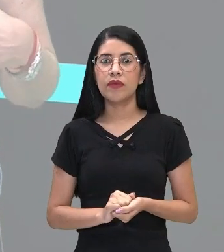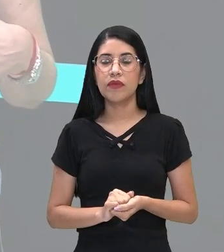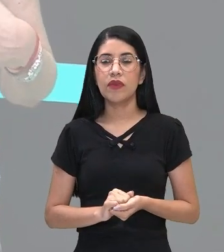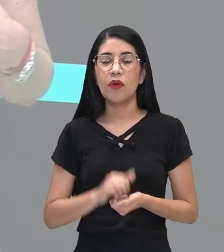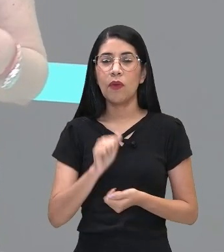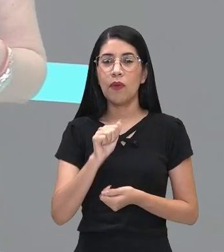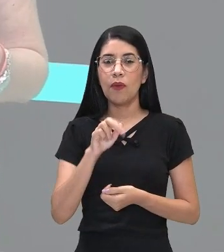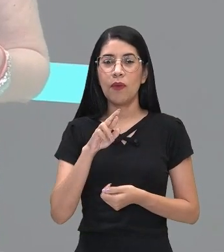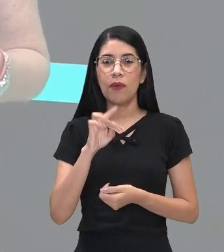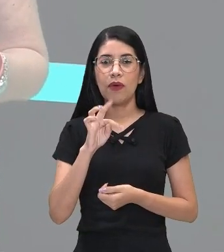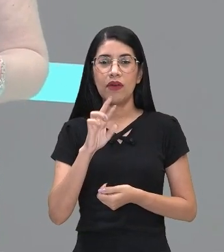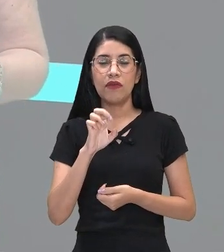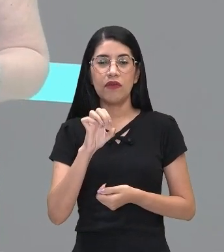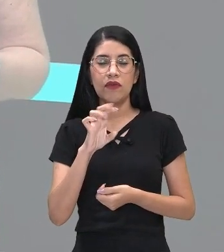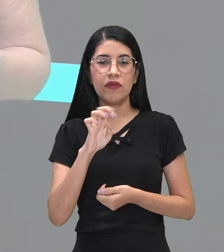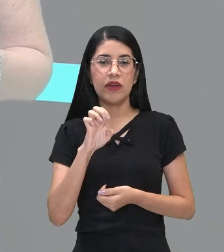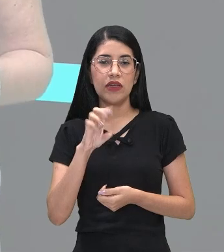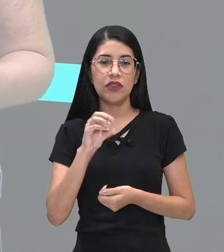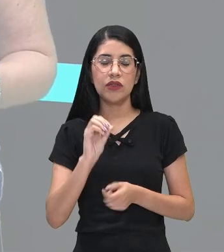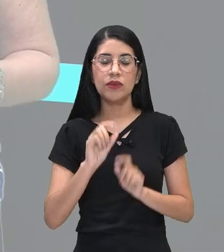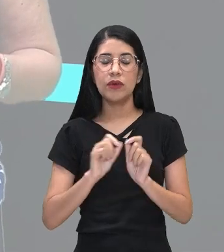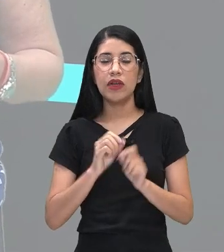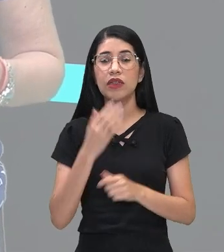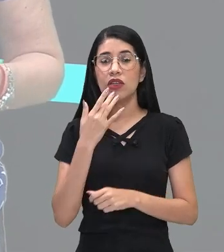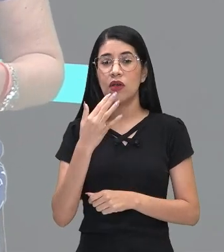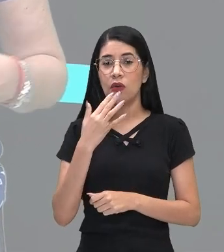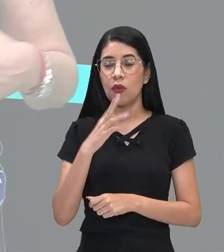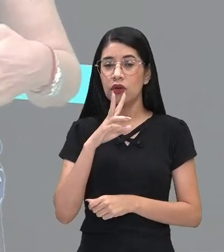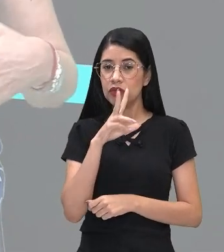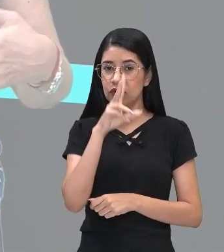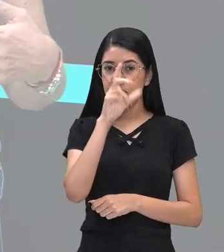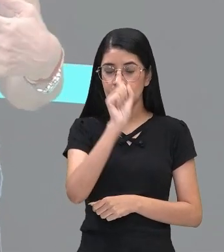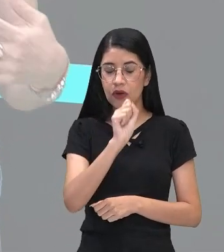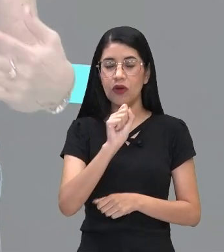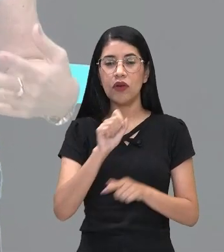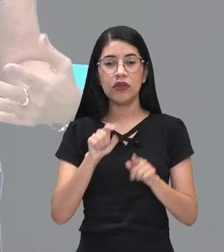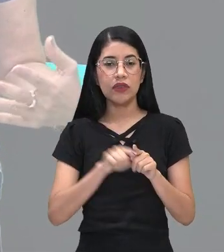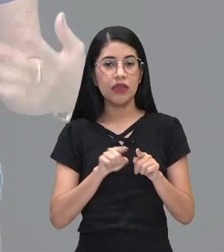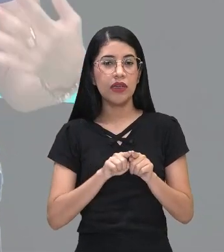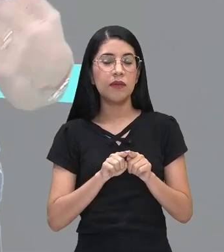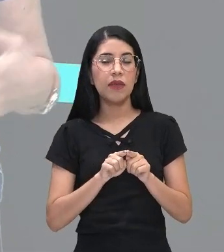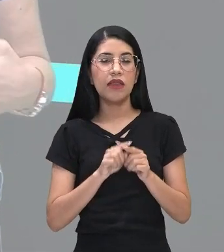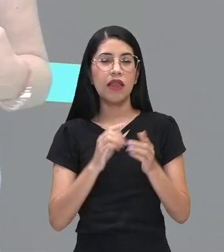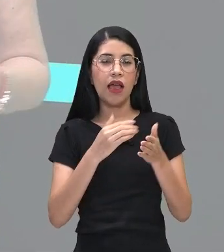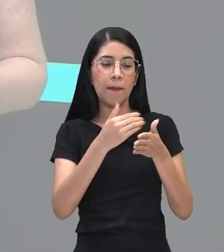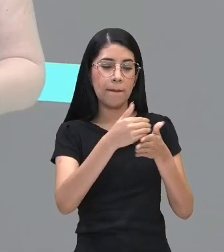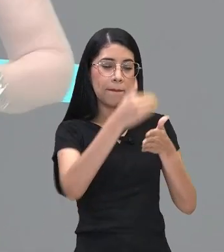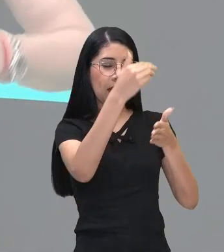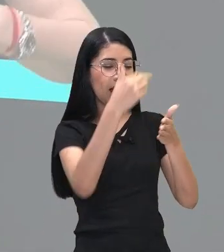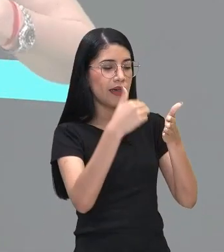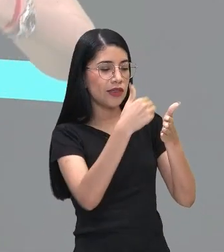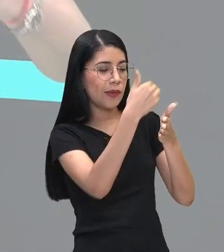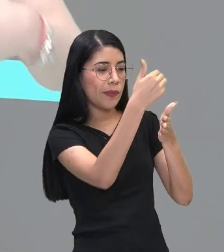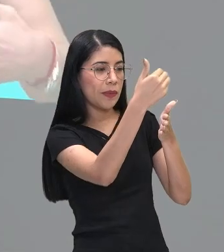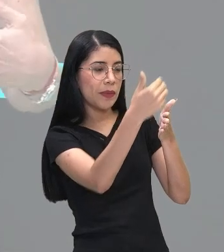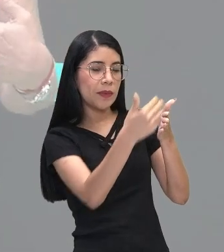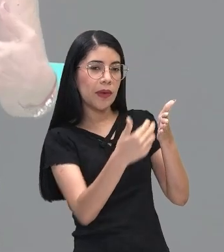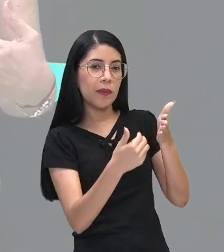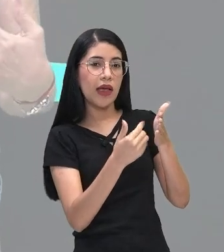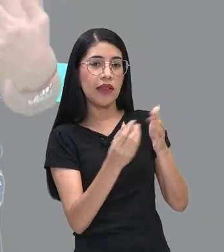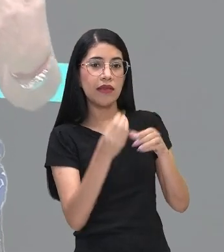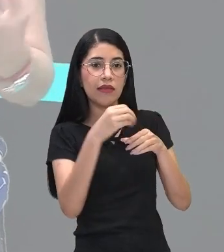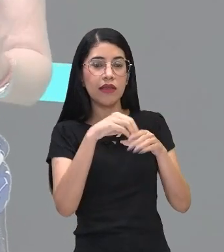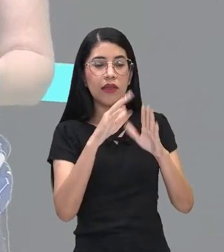Afrescos feitos em cores vivas e fortes, elas preenchiam as paredes dos templos religiosos. O que é